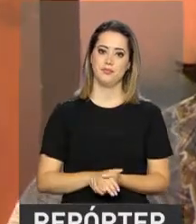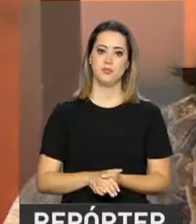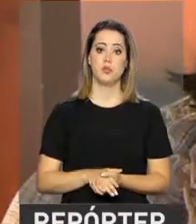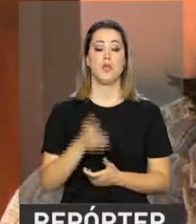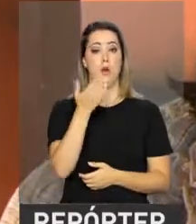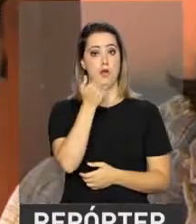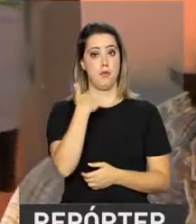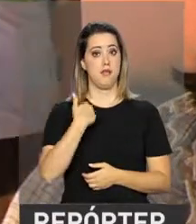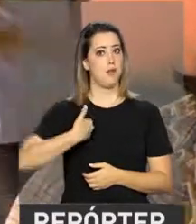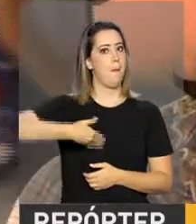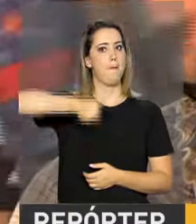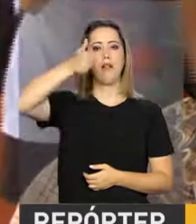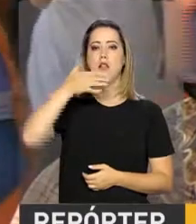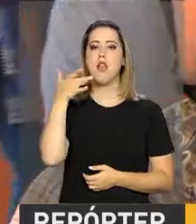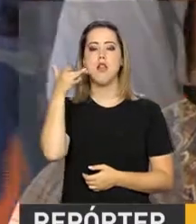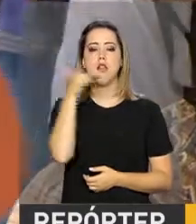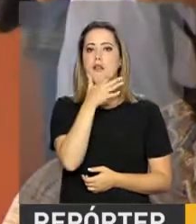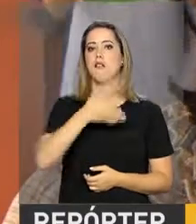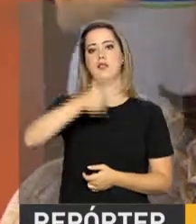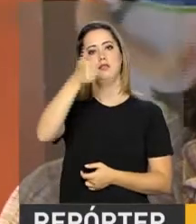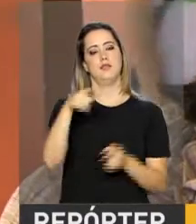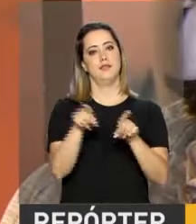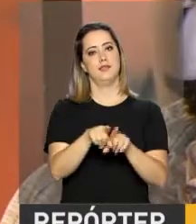nutritiva e acabou por